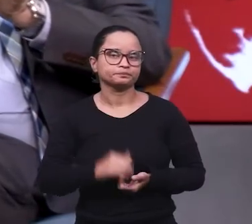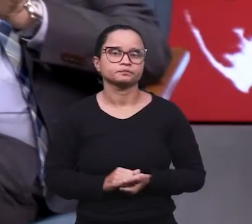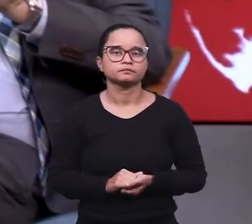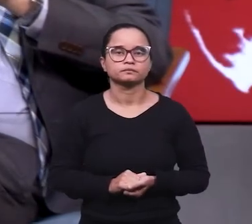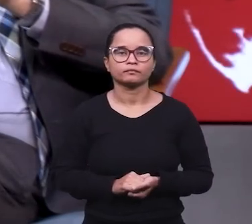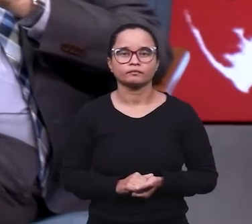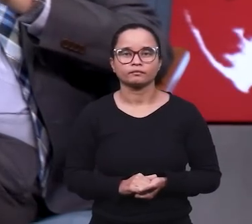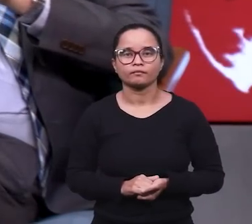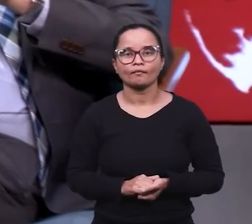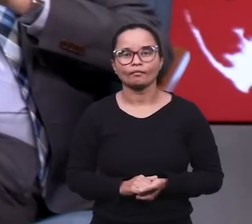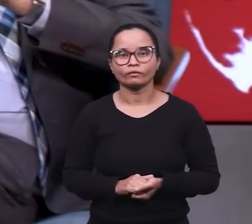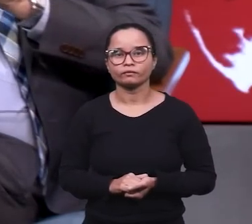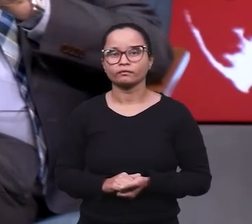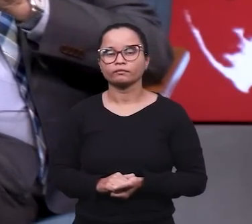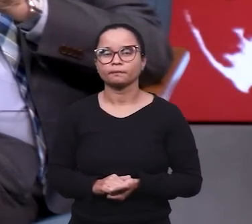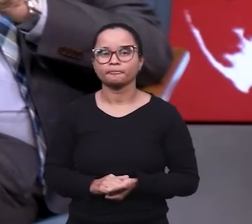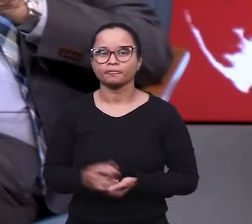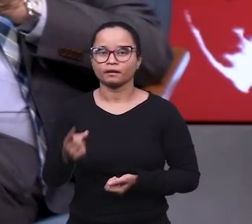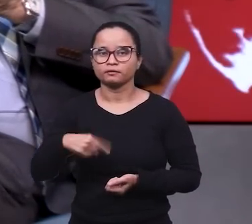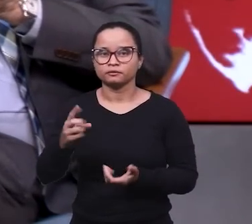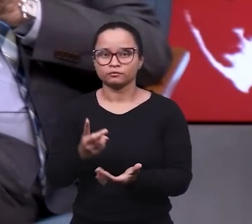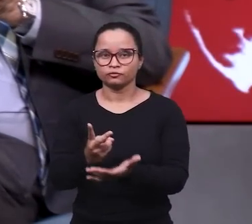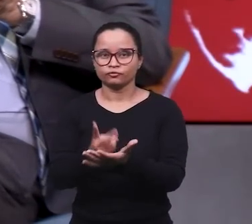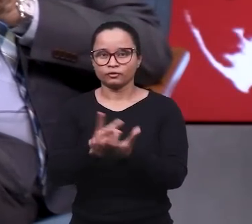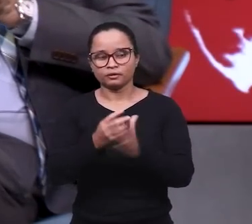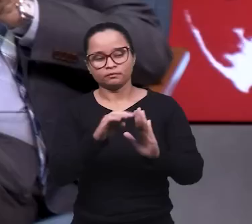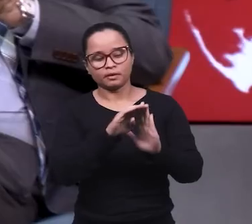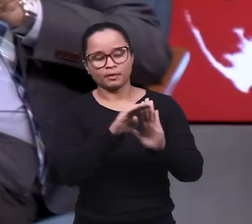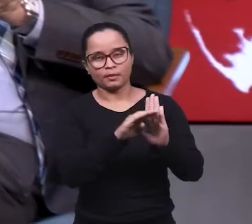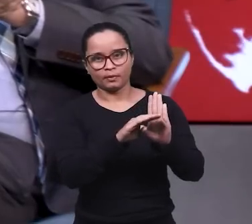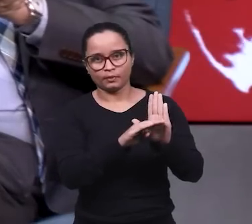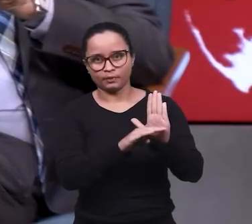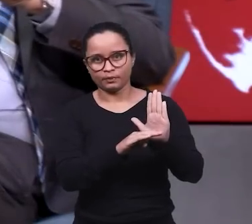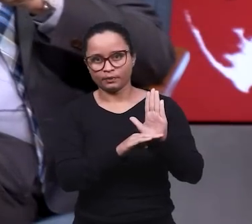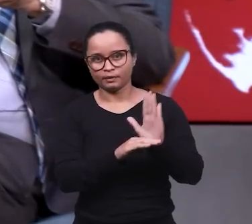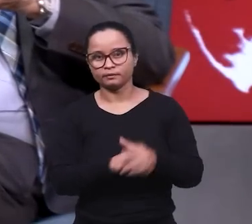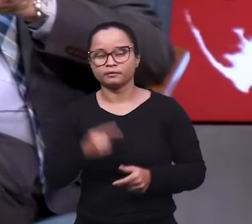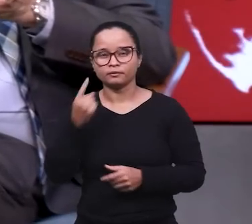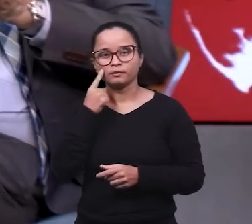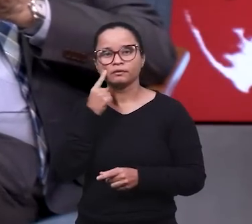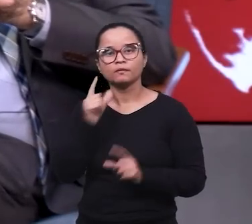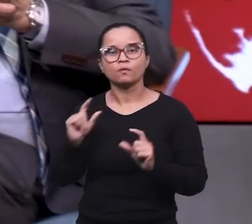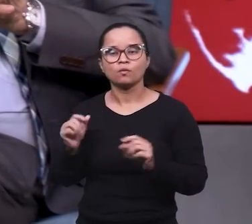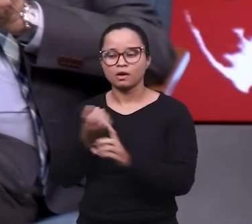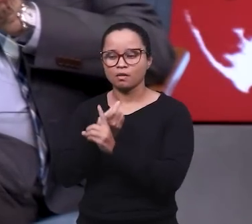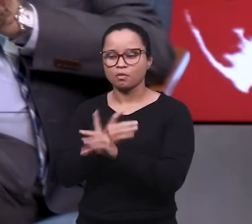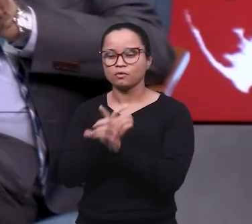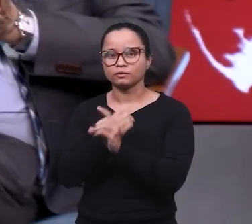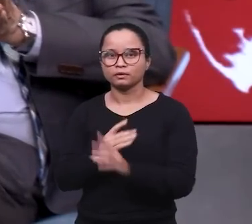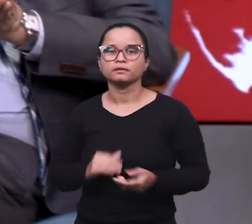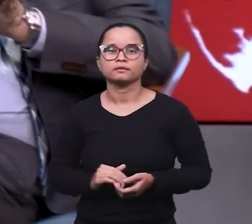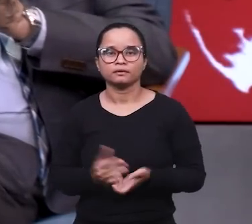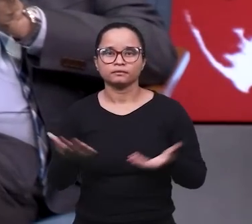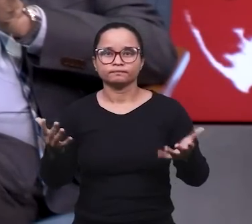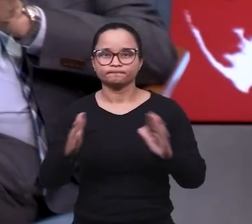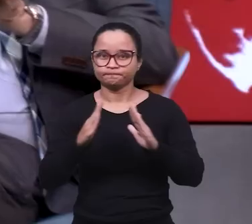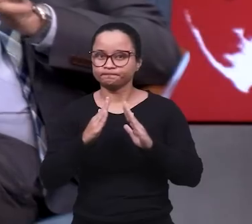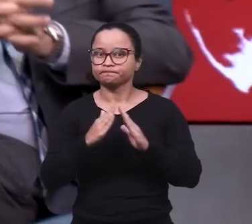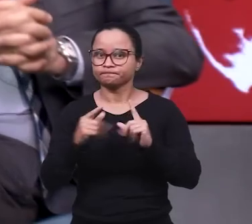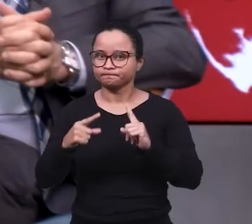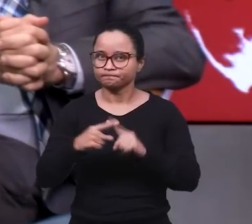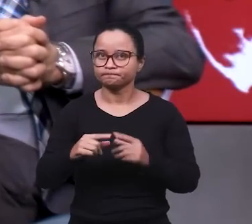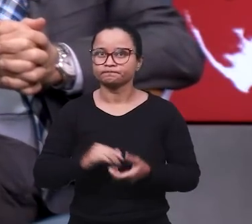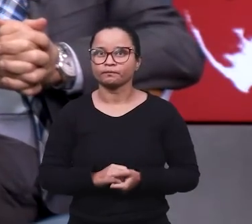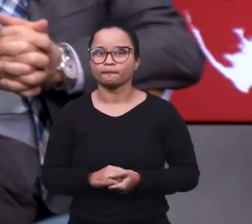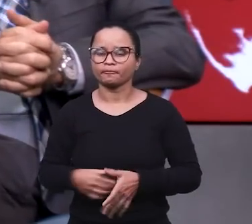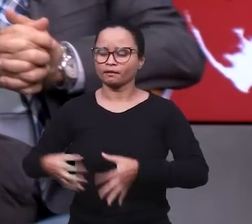veja então, vamos continuar nessa sequência para ver, porque a doutrina da igreja,